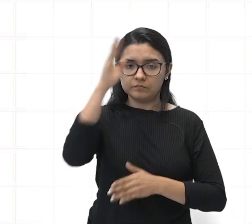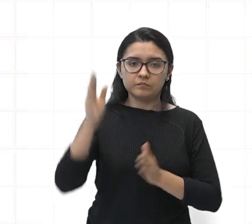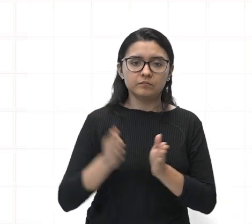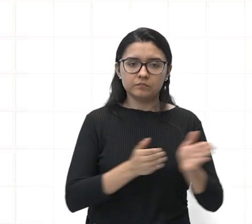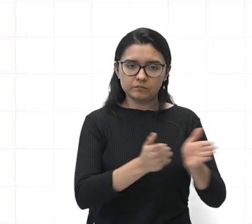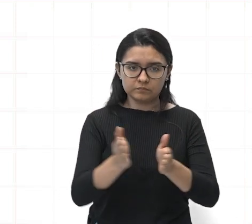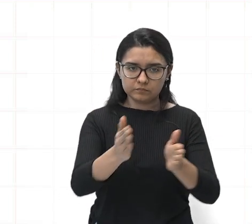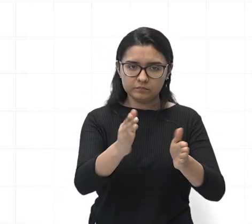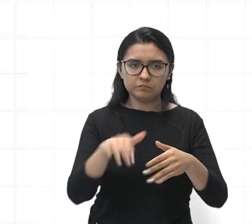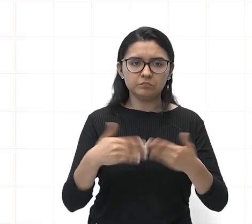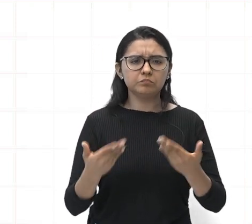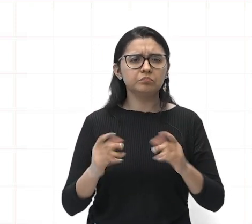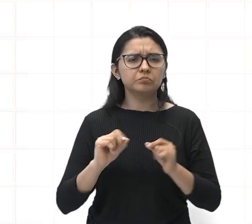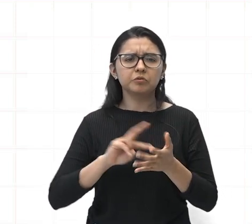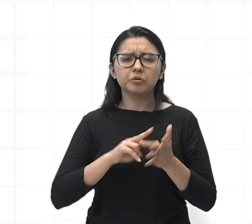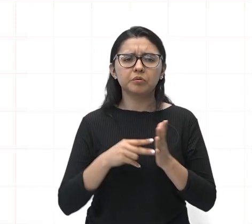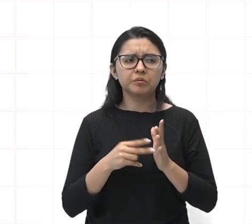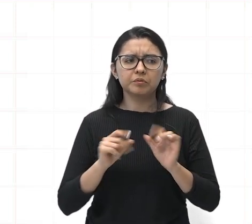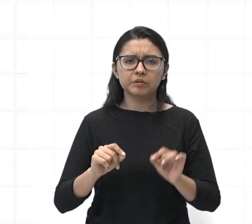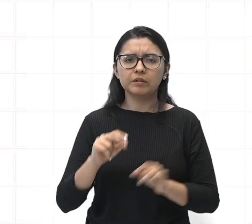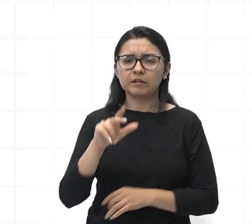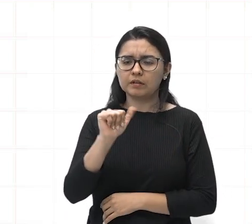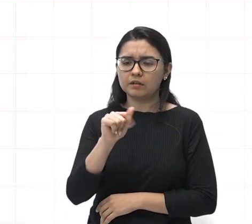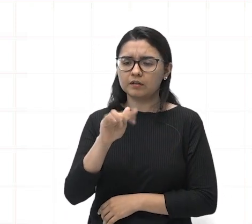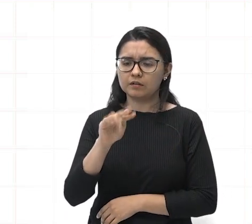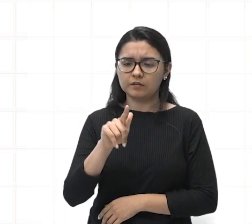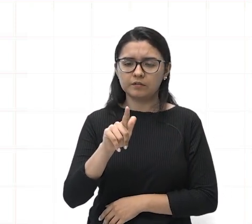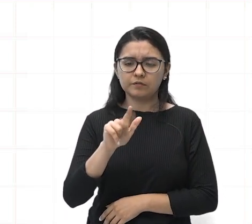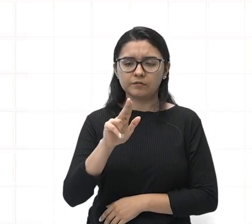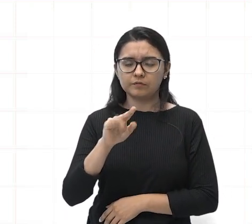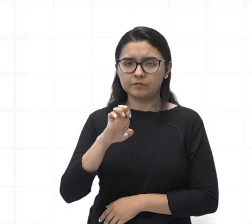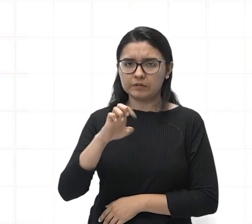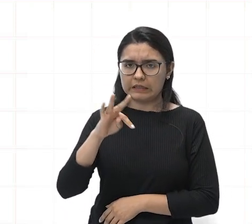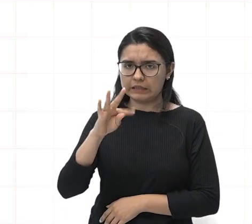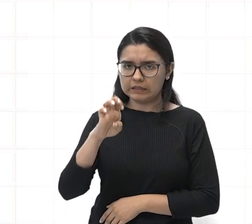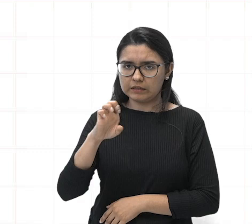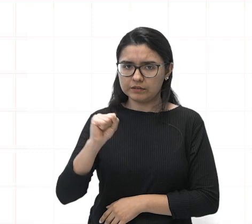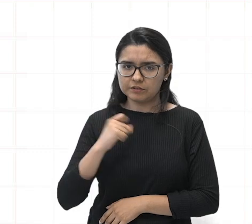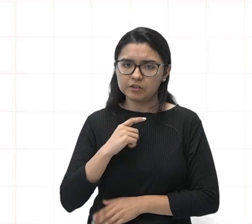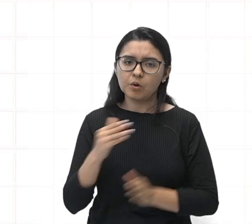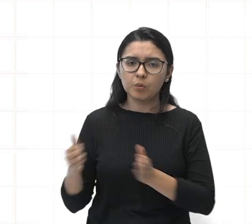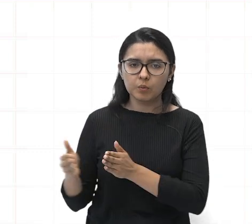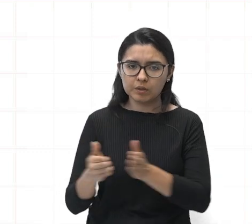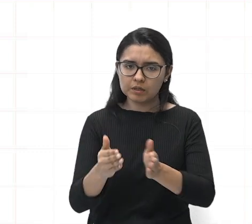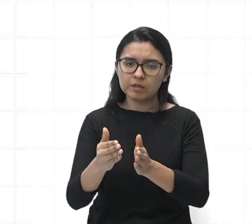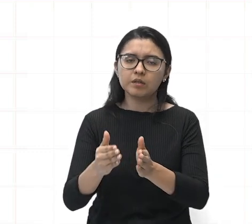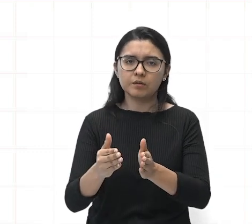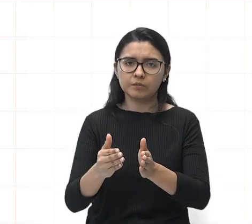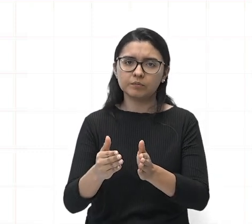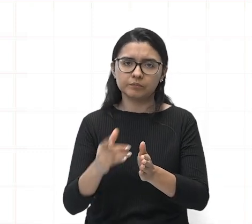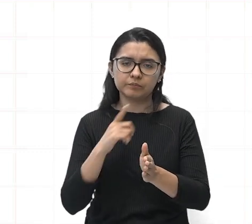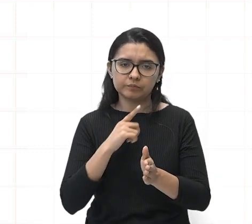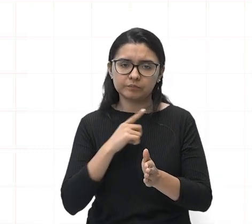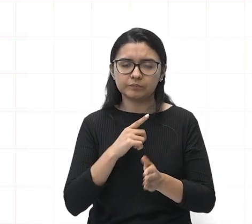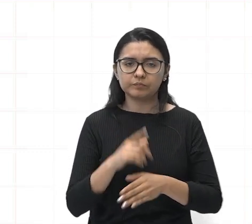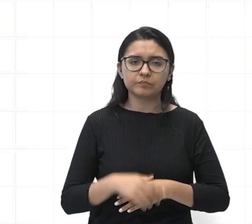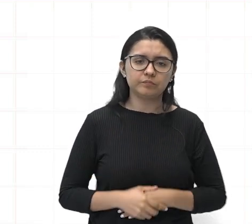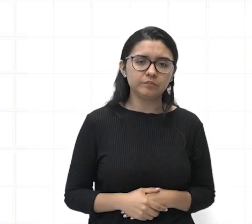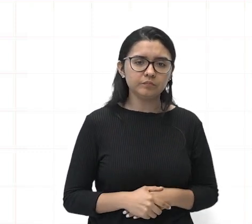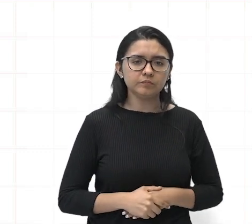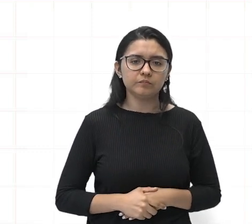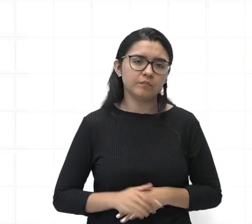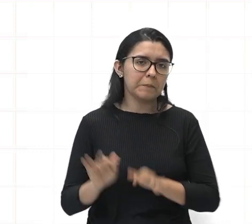afluentes. O que são os rios afluentes? São aqueles rios menores, né, que alimentam o rio principal de uma